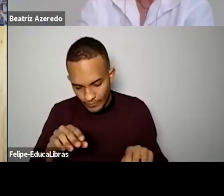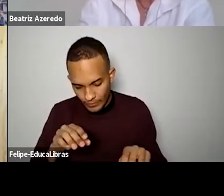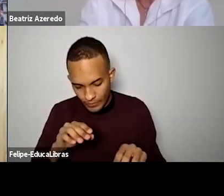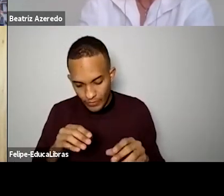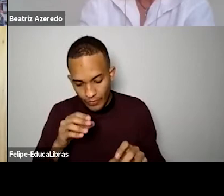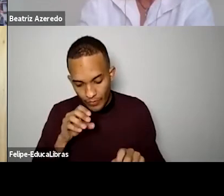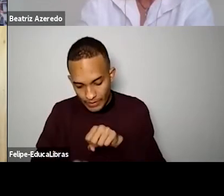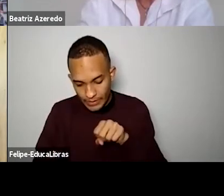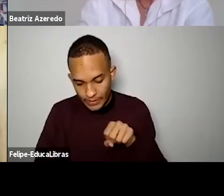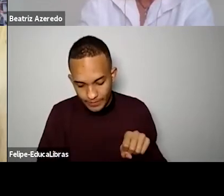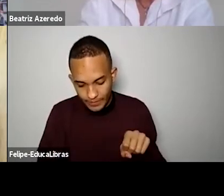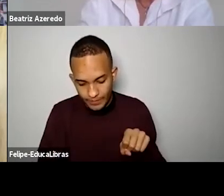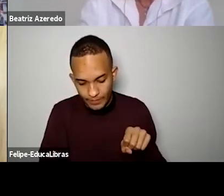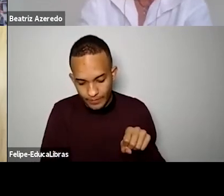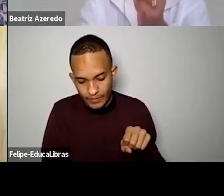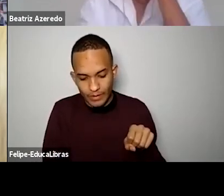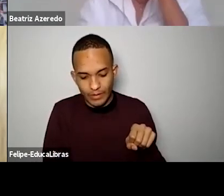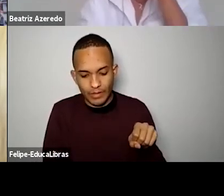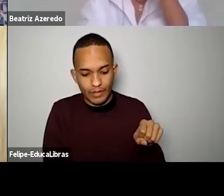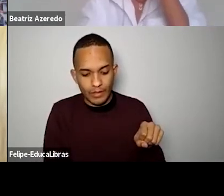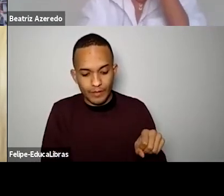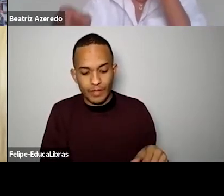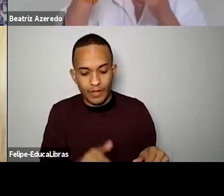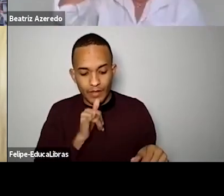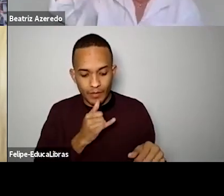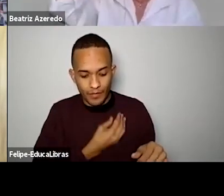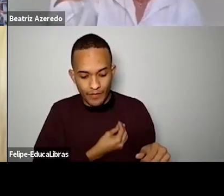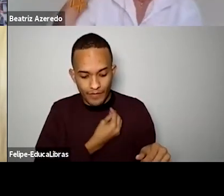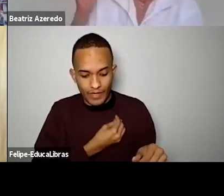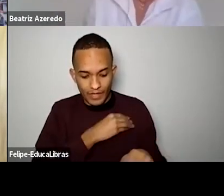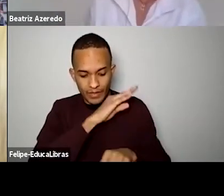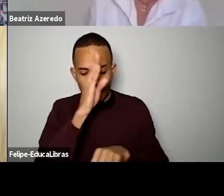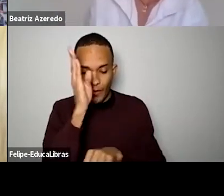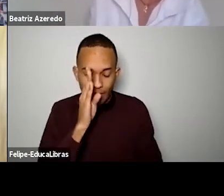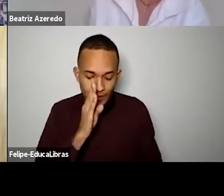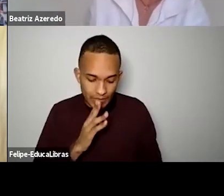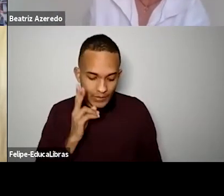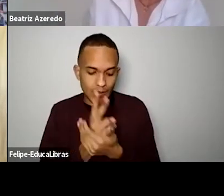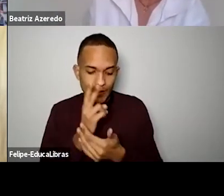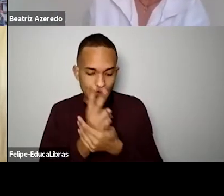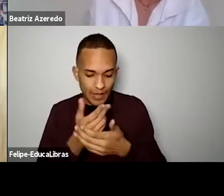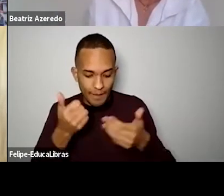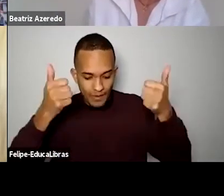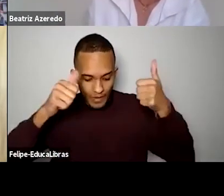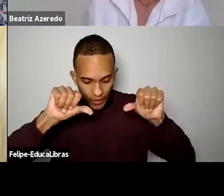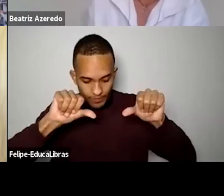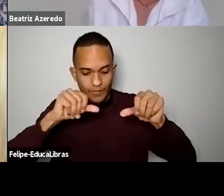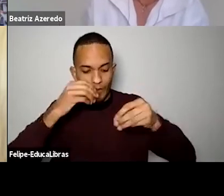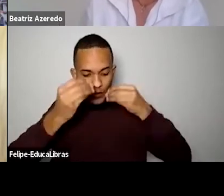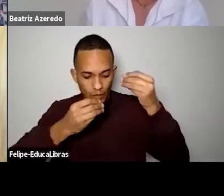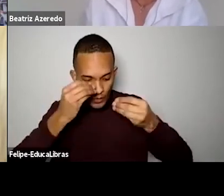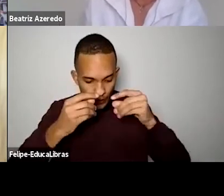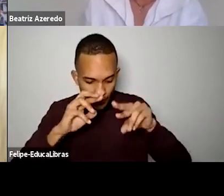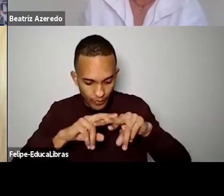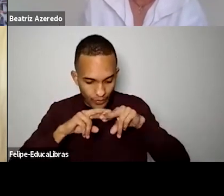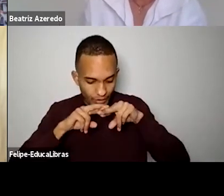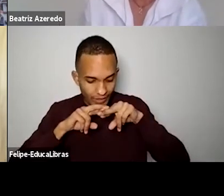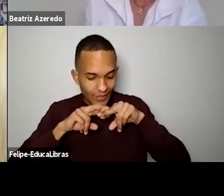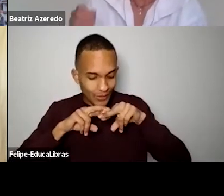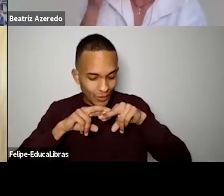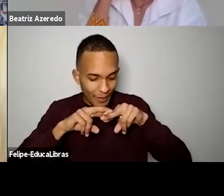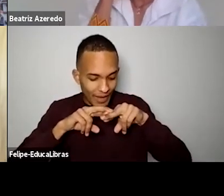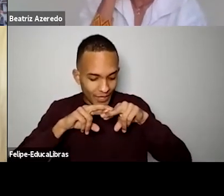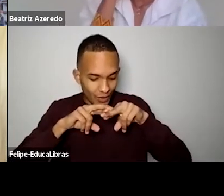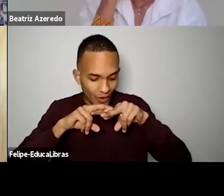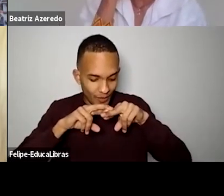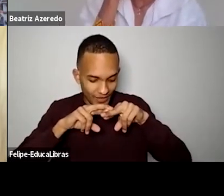que, principalmente nesse momento, a situação no Brasil está cada vez mais agravada devido à falta de condição de